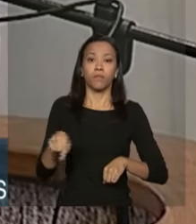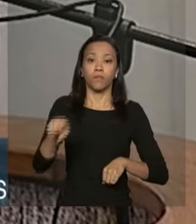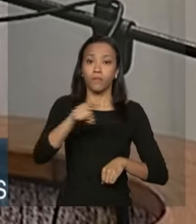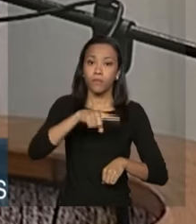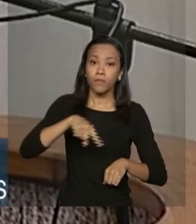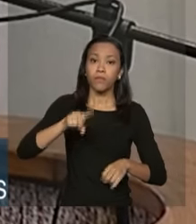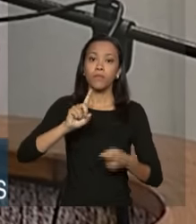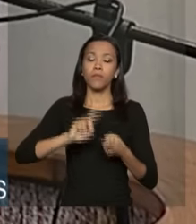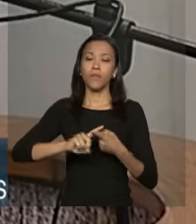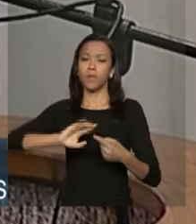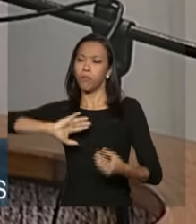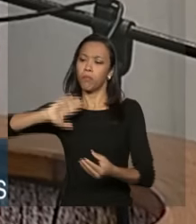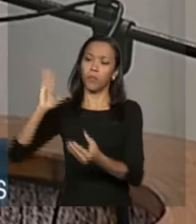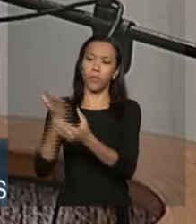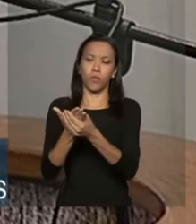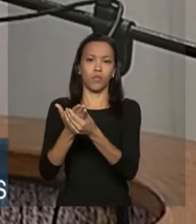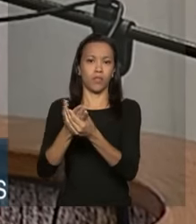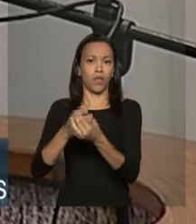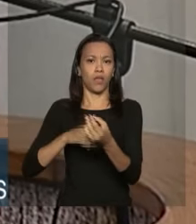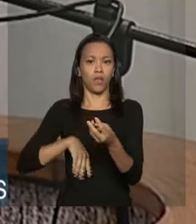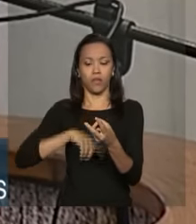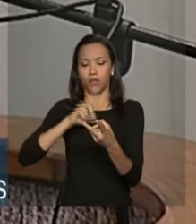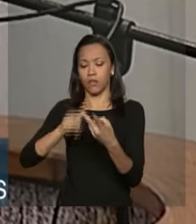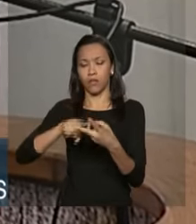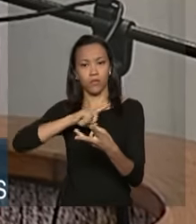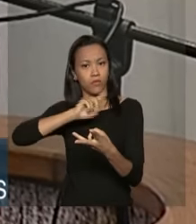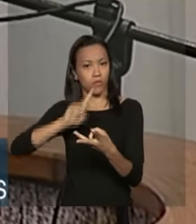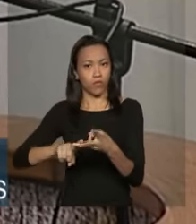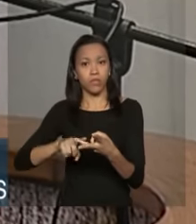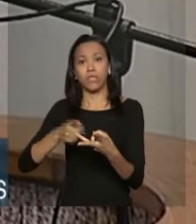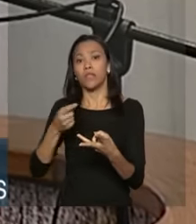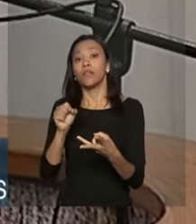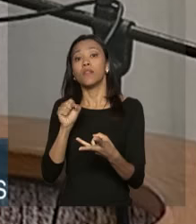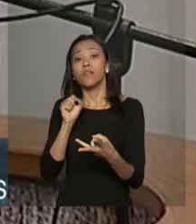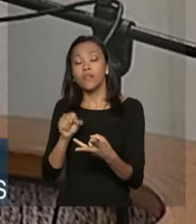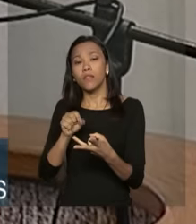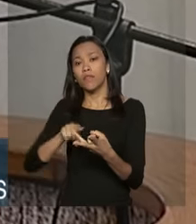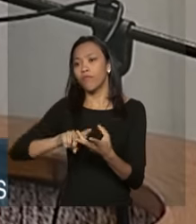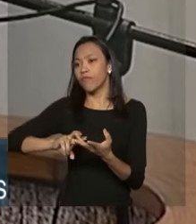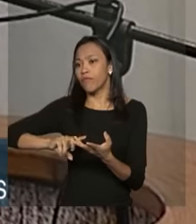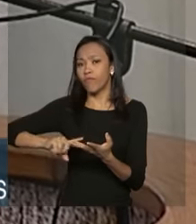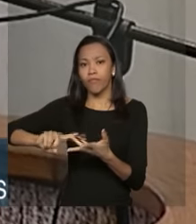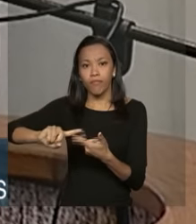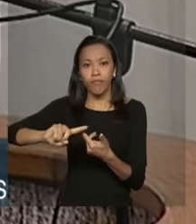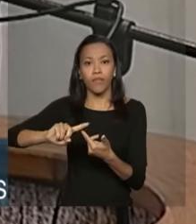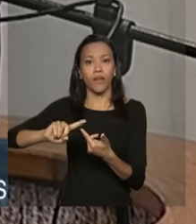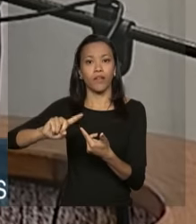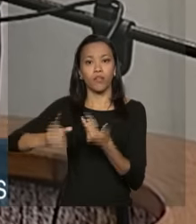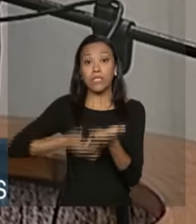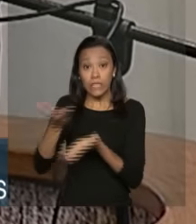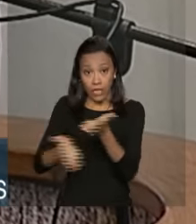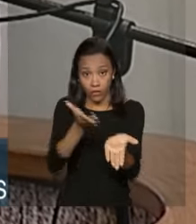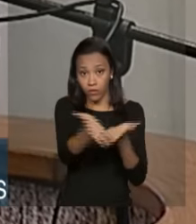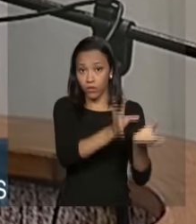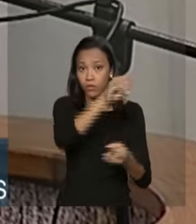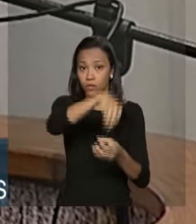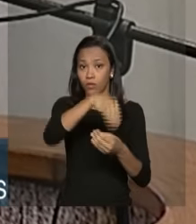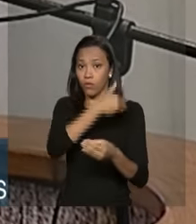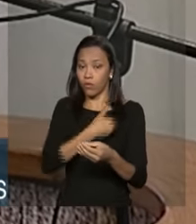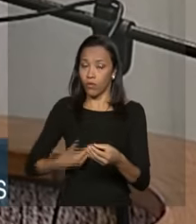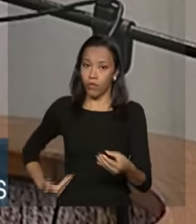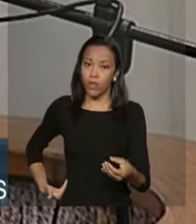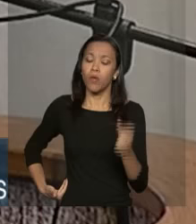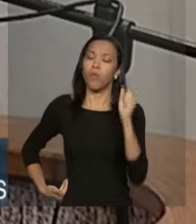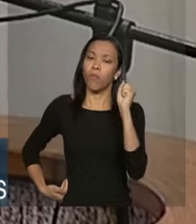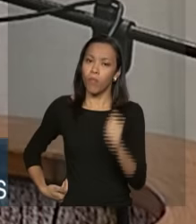inquéritos e preos identificados junto a diferentes órganos e serviços governamentais podem